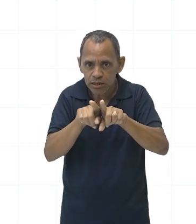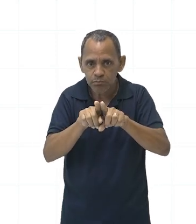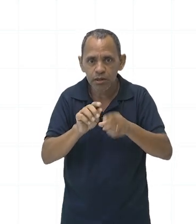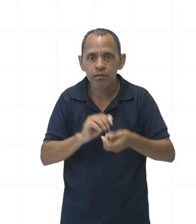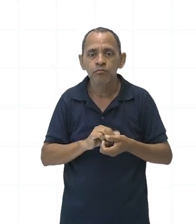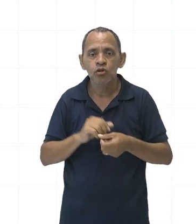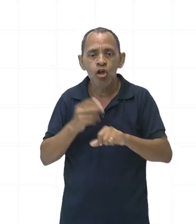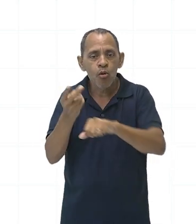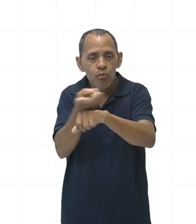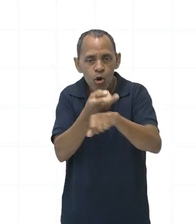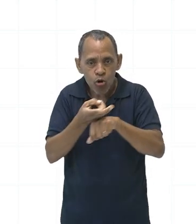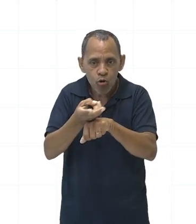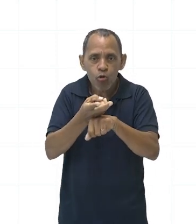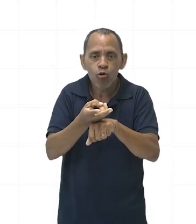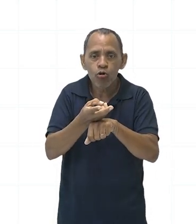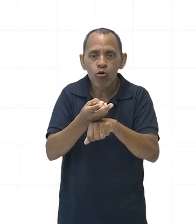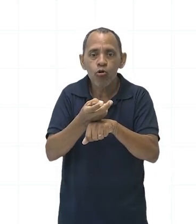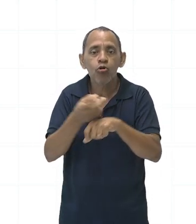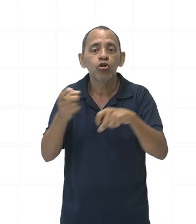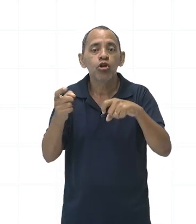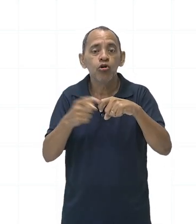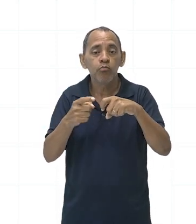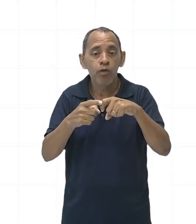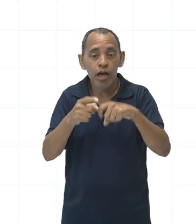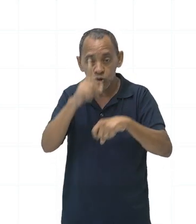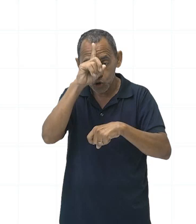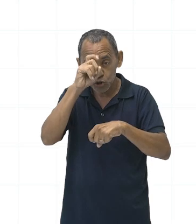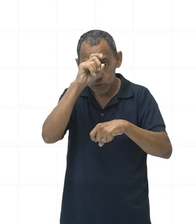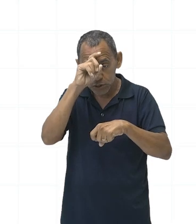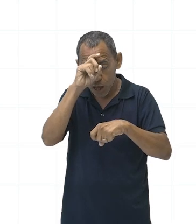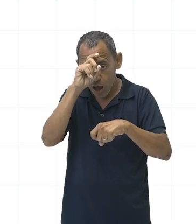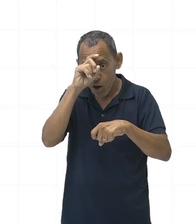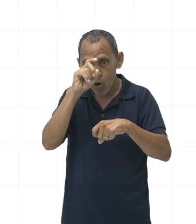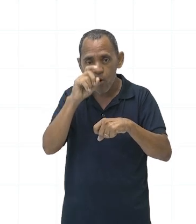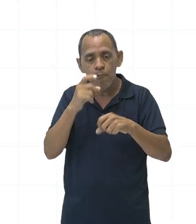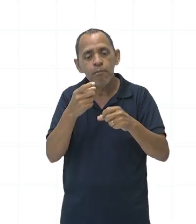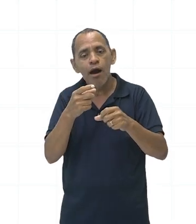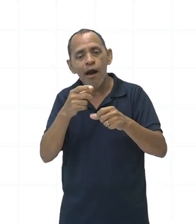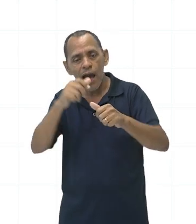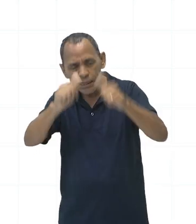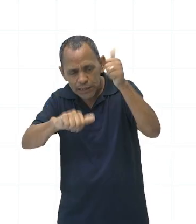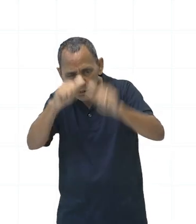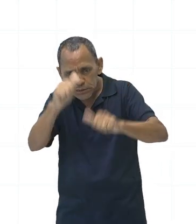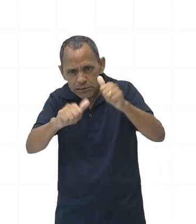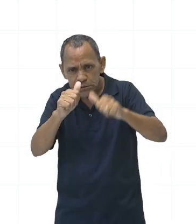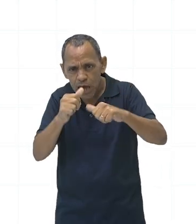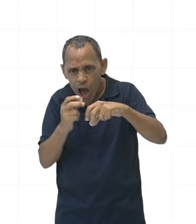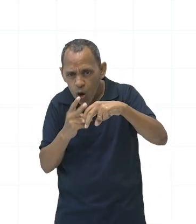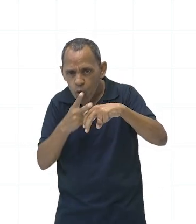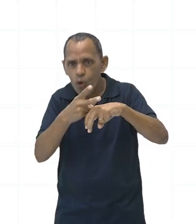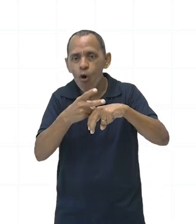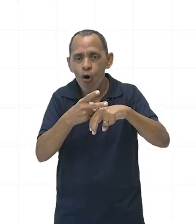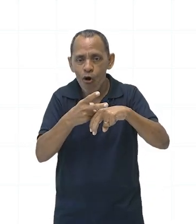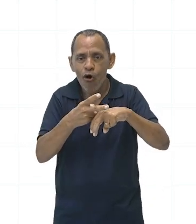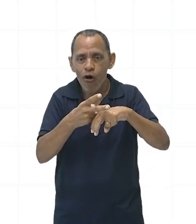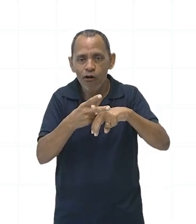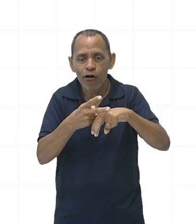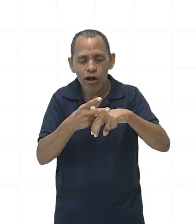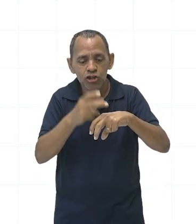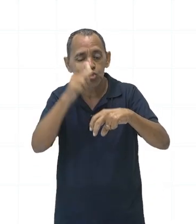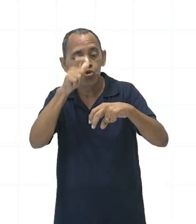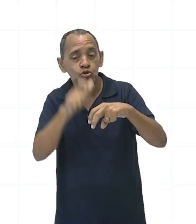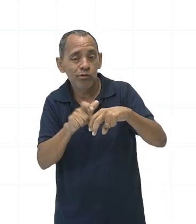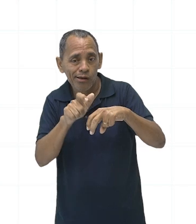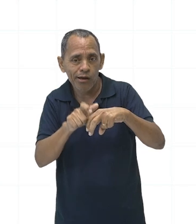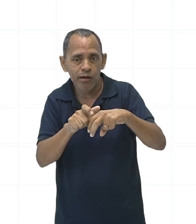do corte. É preciso, tá bom? Porque caso você, sei lá, infeccionou,